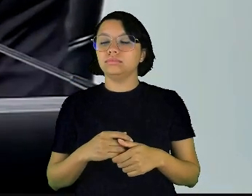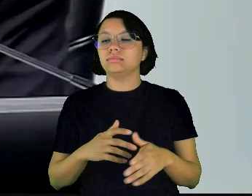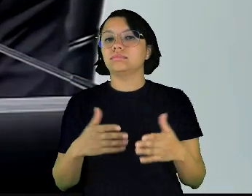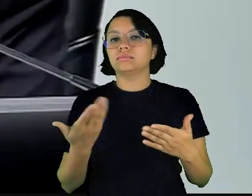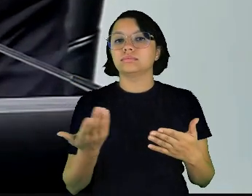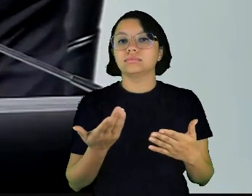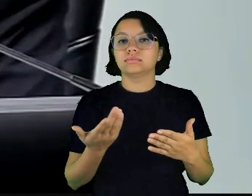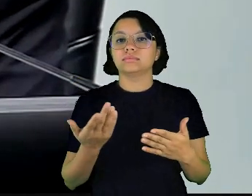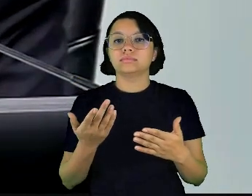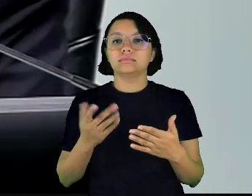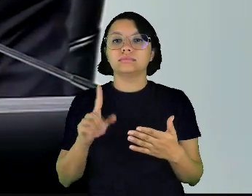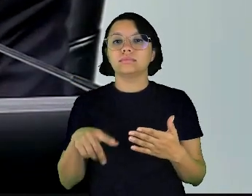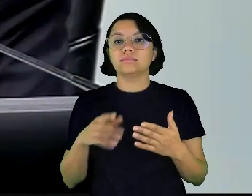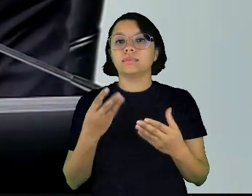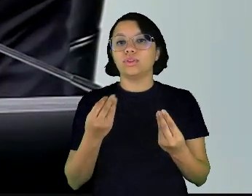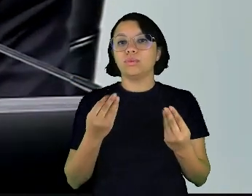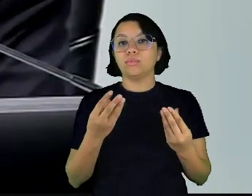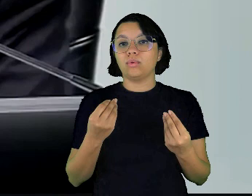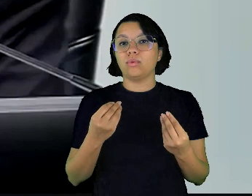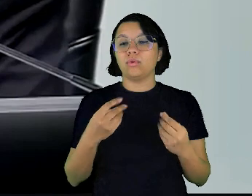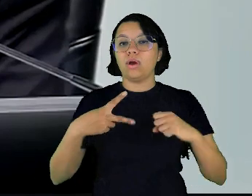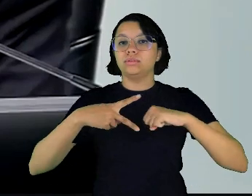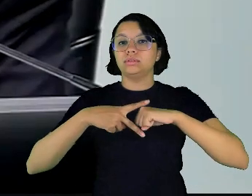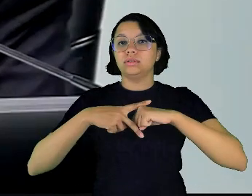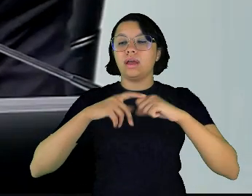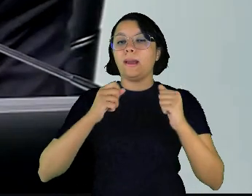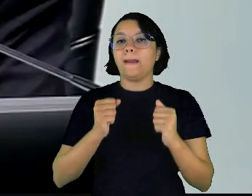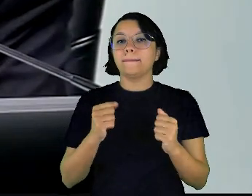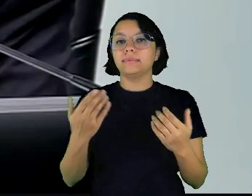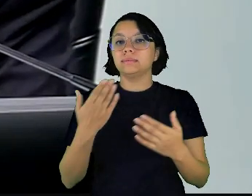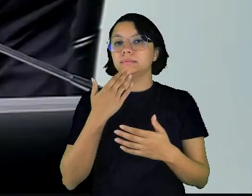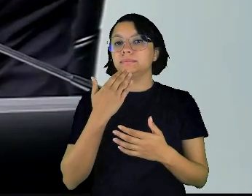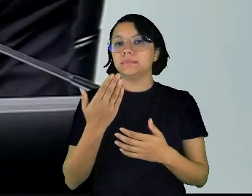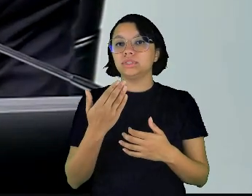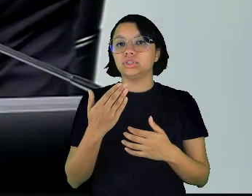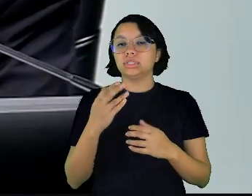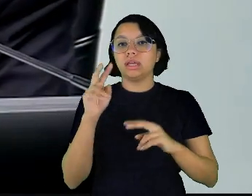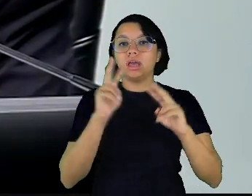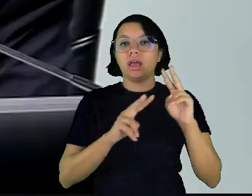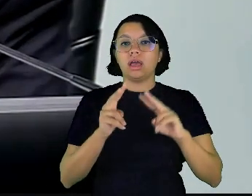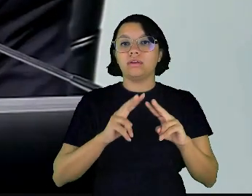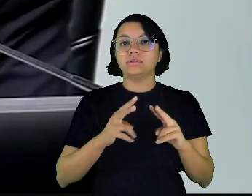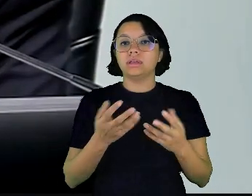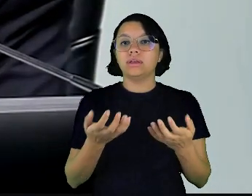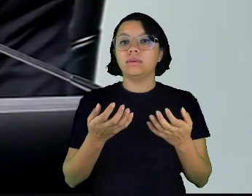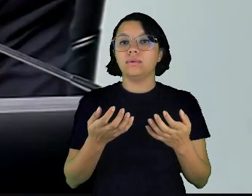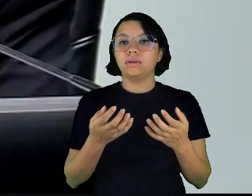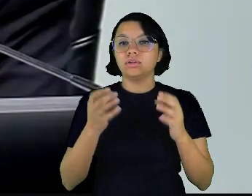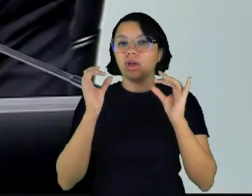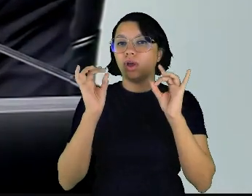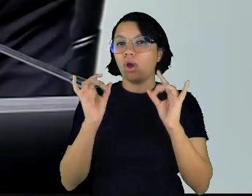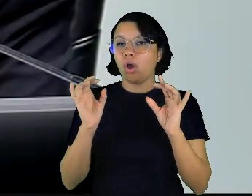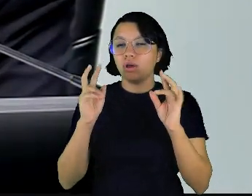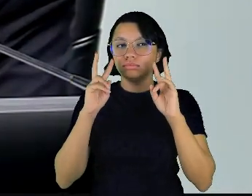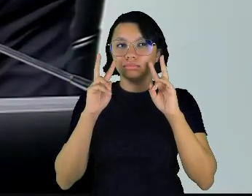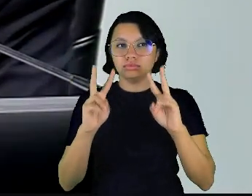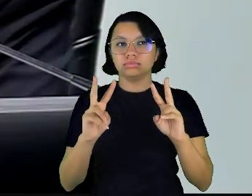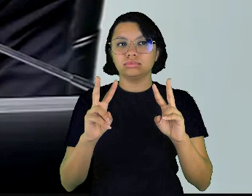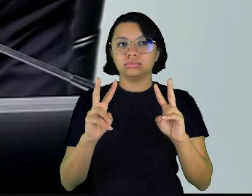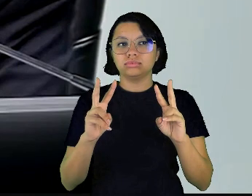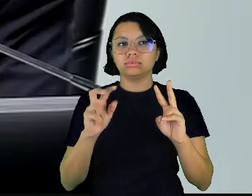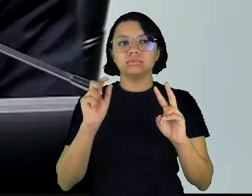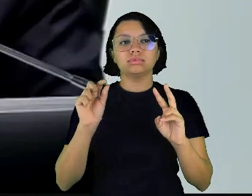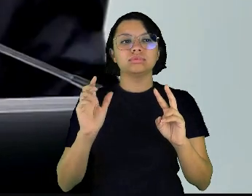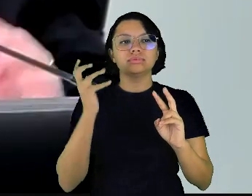tende, né, bastante ao segurado na possibilidade dele pedir a revisão. E aí eu até destaquei aqui o que consta da decisão ali, que